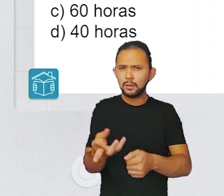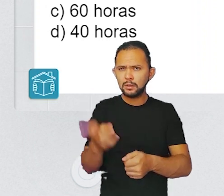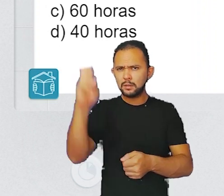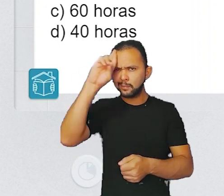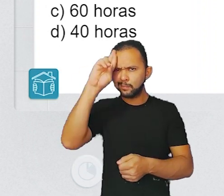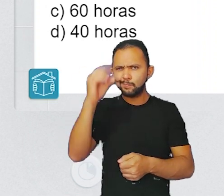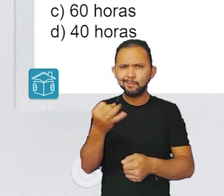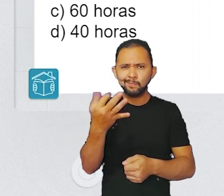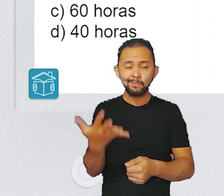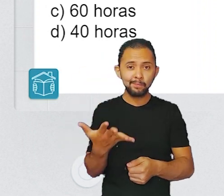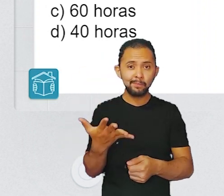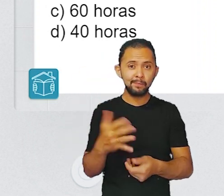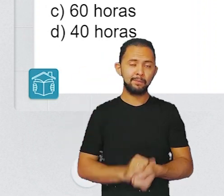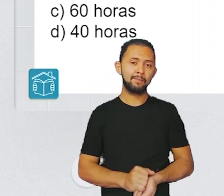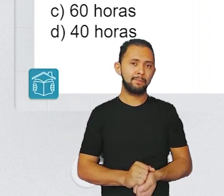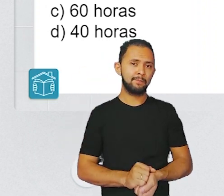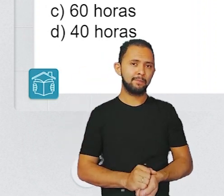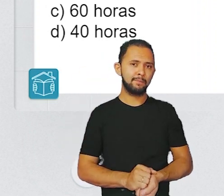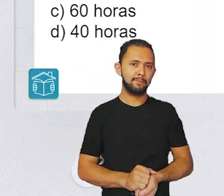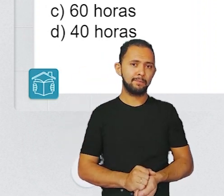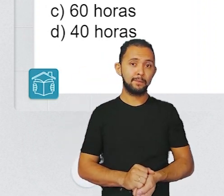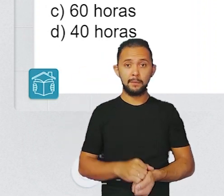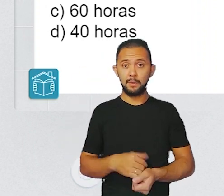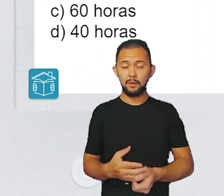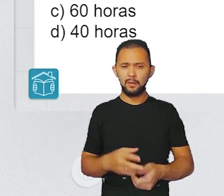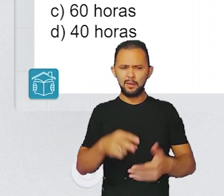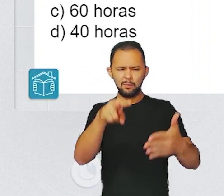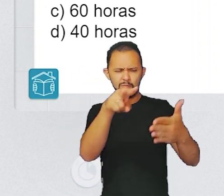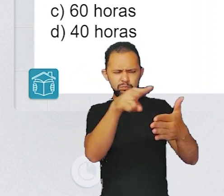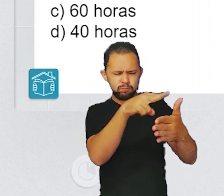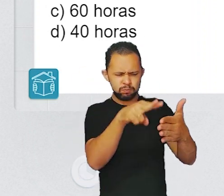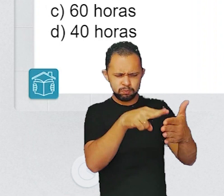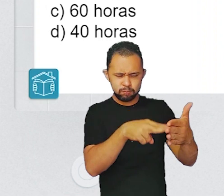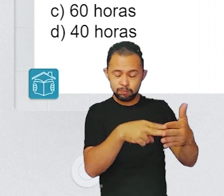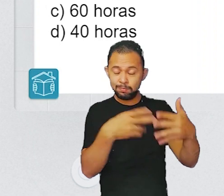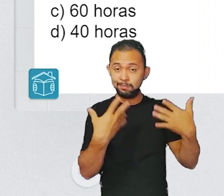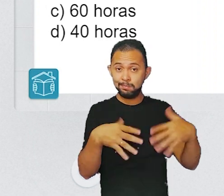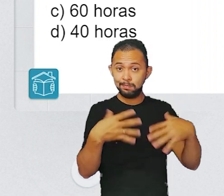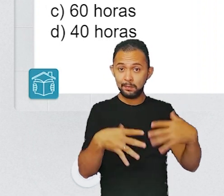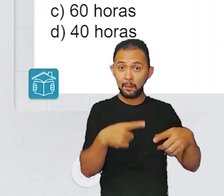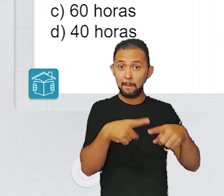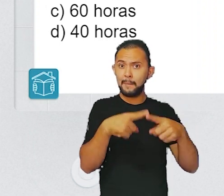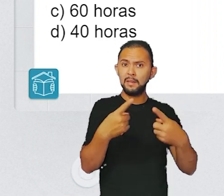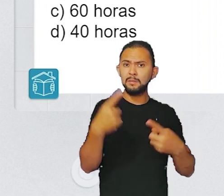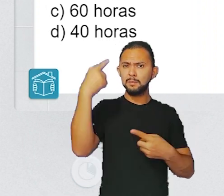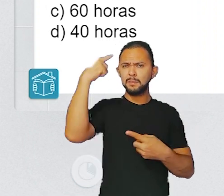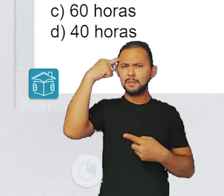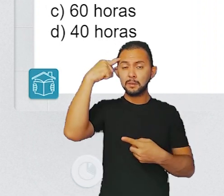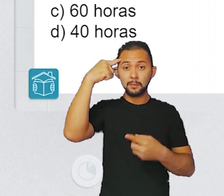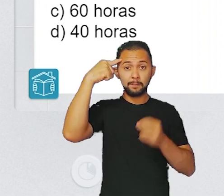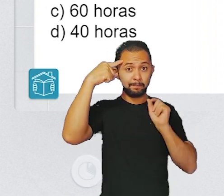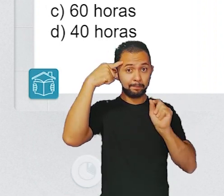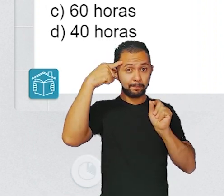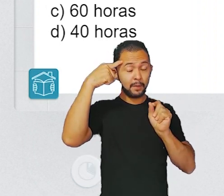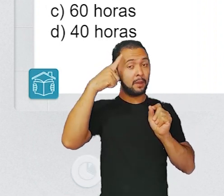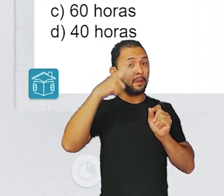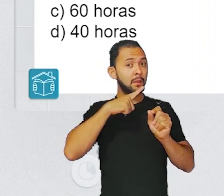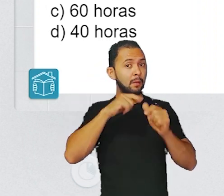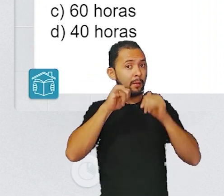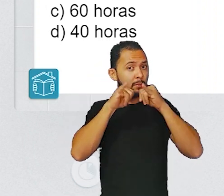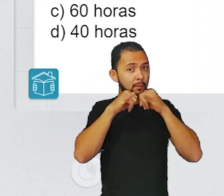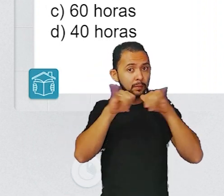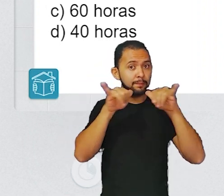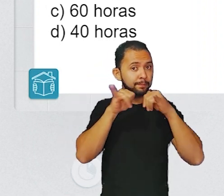né? Pessoal, seguinte, a gente leu essa questão, a questão é grande, mas o que você tem que fixar? Que nós temos uma